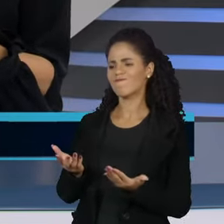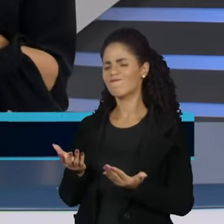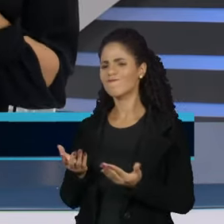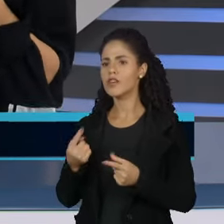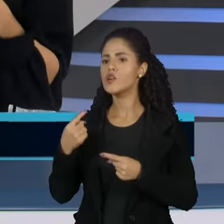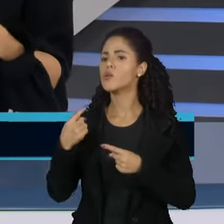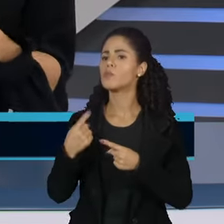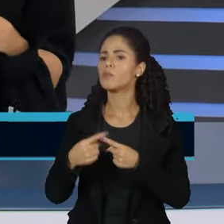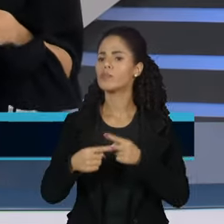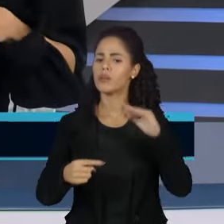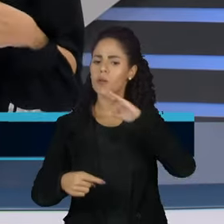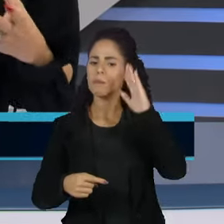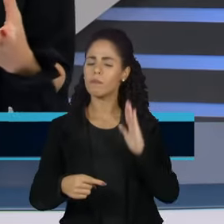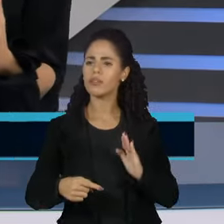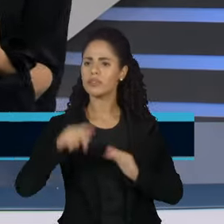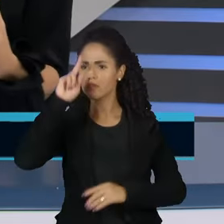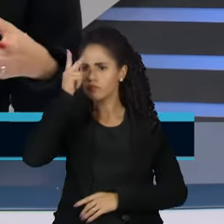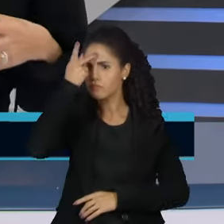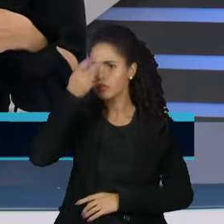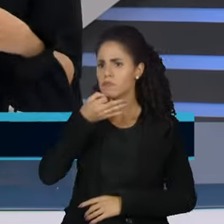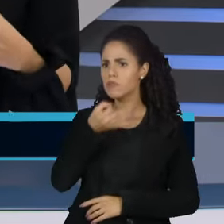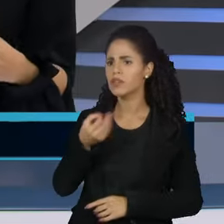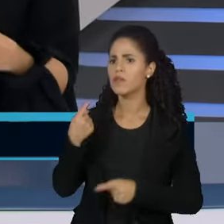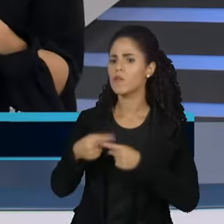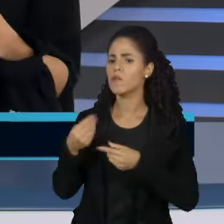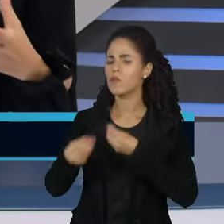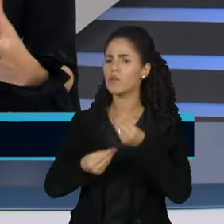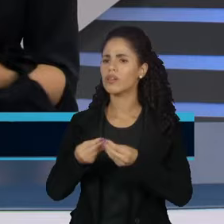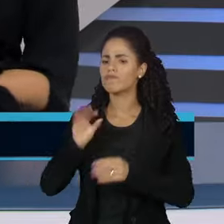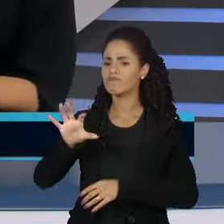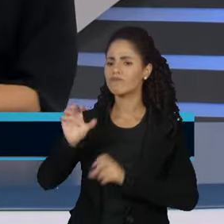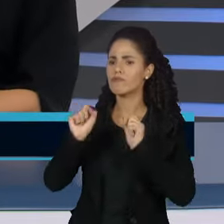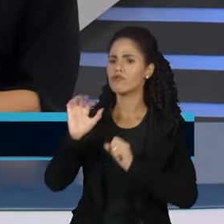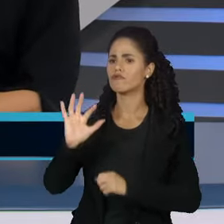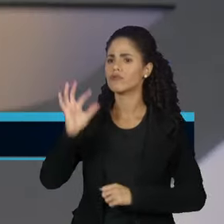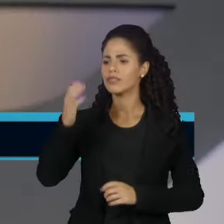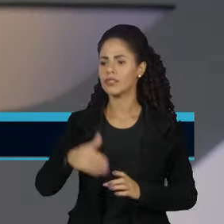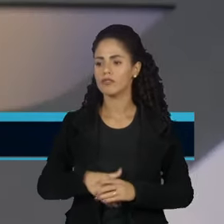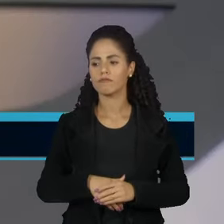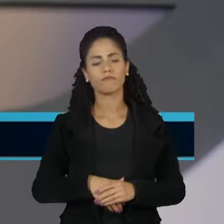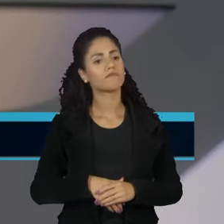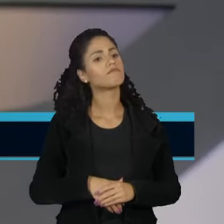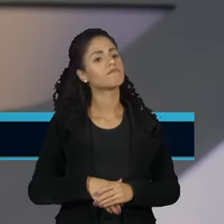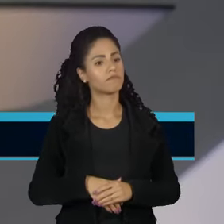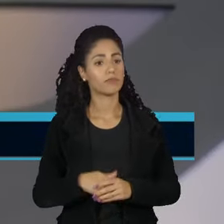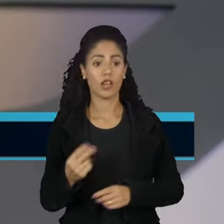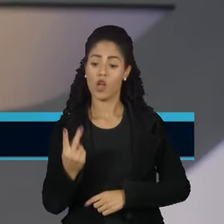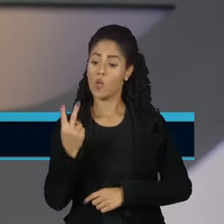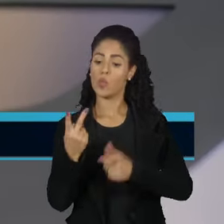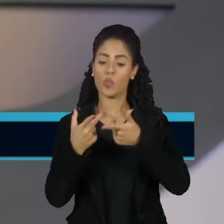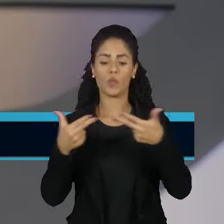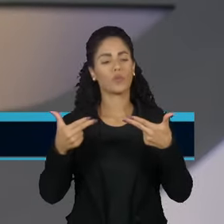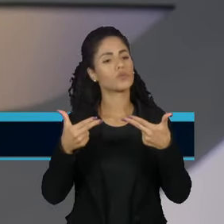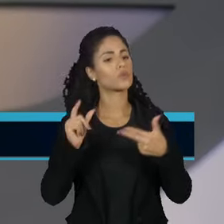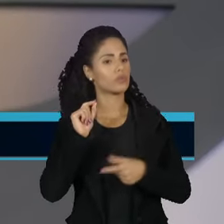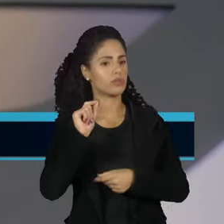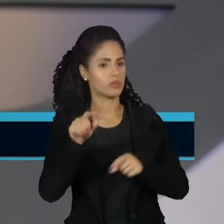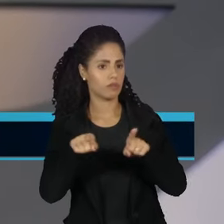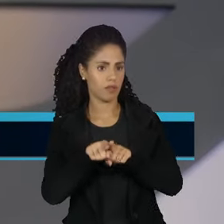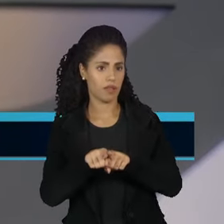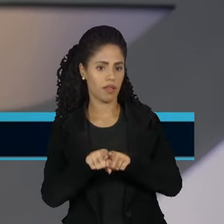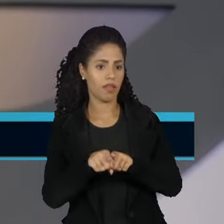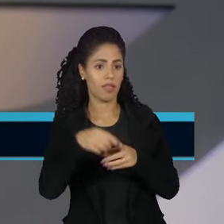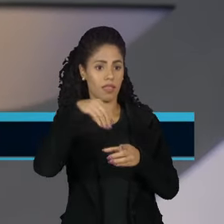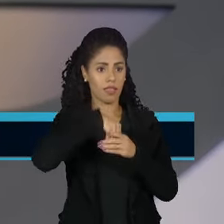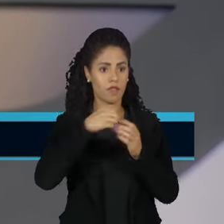mudou e o que pode provocar esse desgaste, pode provocar nessa relação? Acho que dois fatores. Um fator interno.